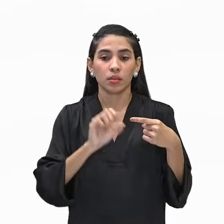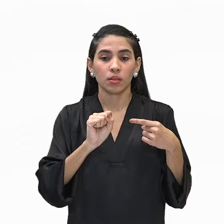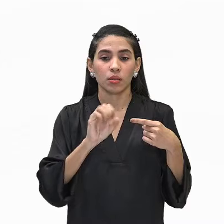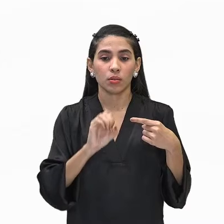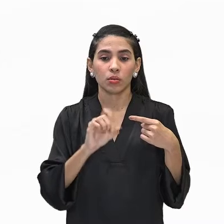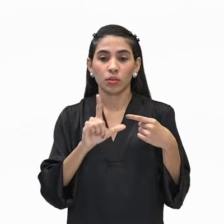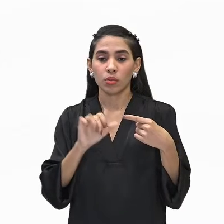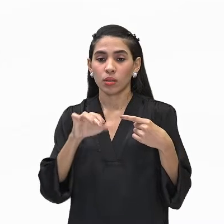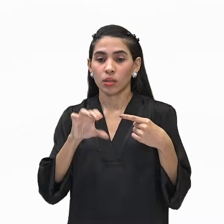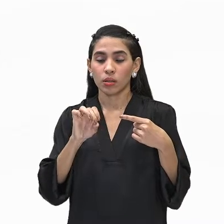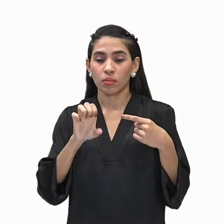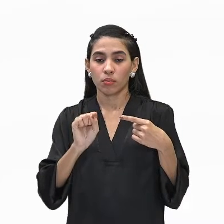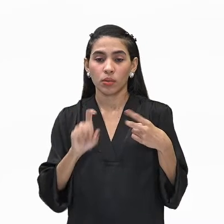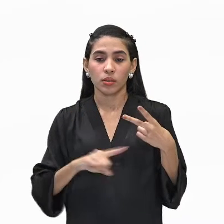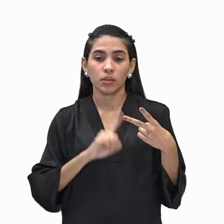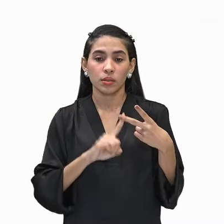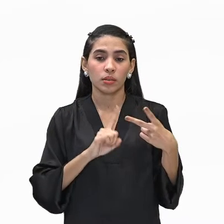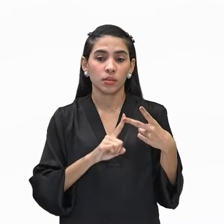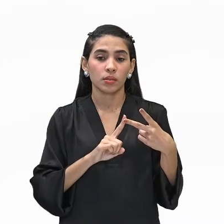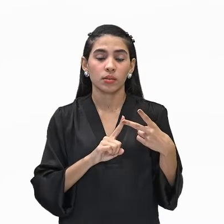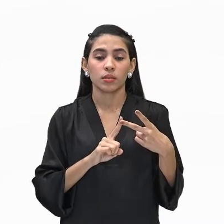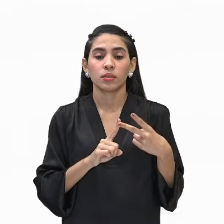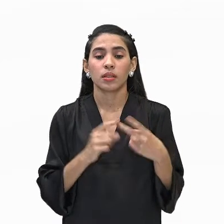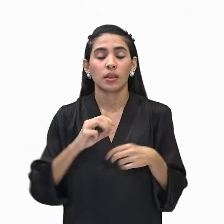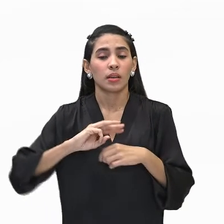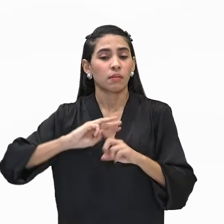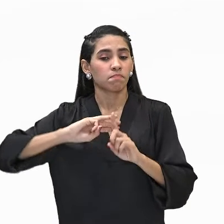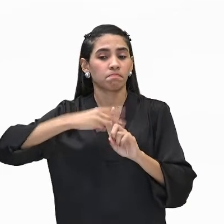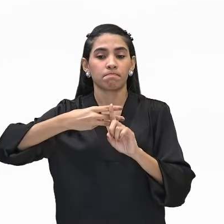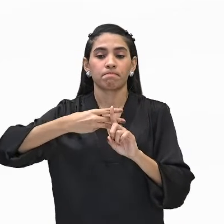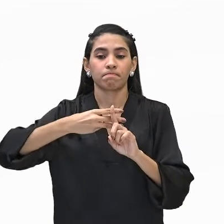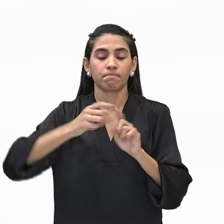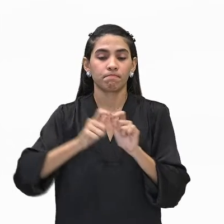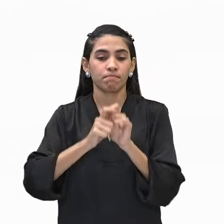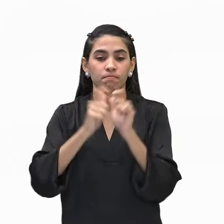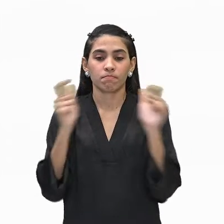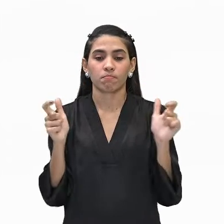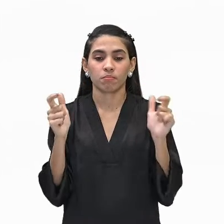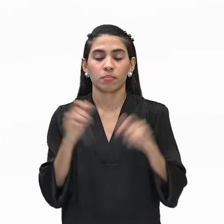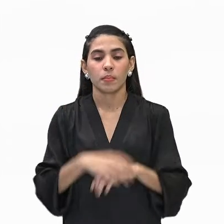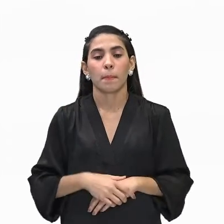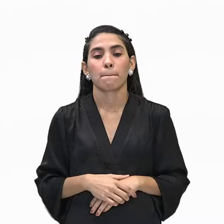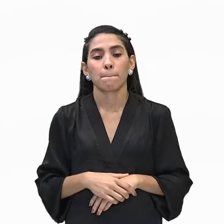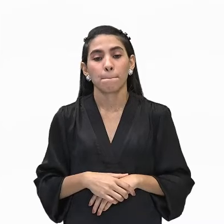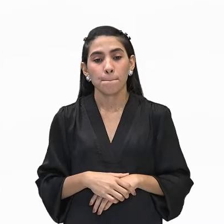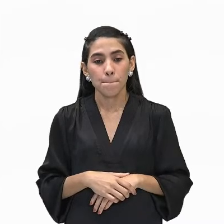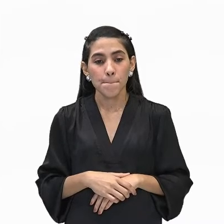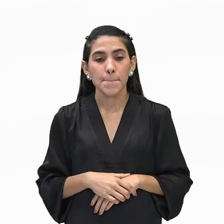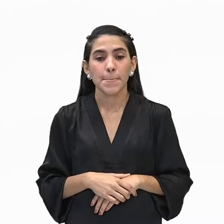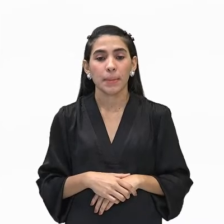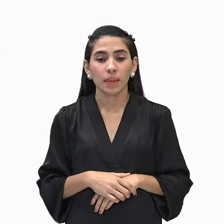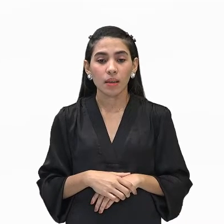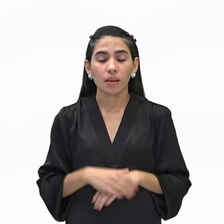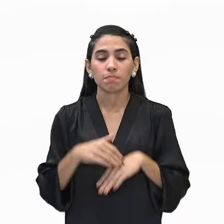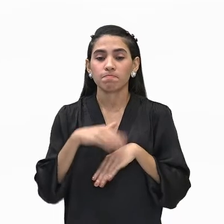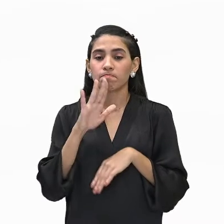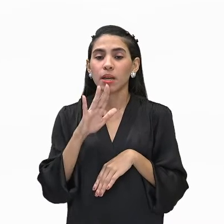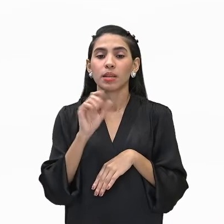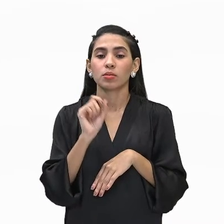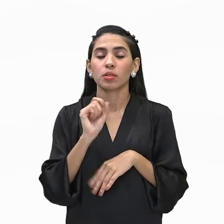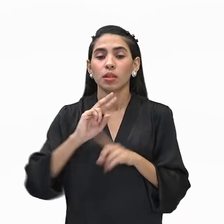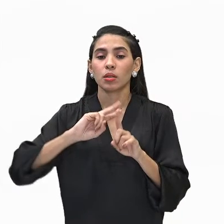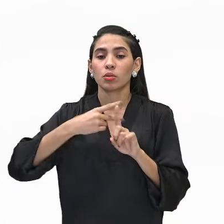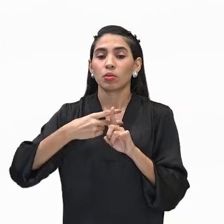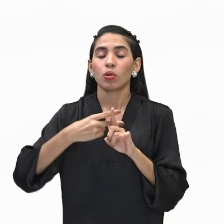Terra do Chão, com uma extensão 3 vezes maior que o aquífero Guarani. E, segundo estimativas, com mais que o dobro de